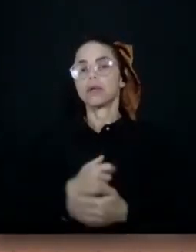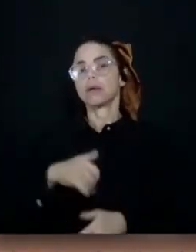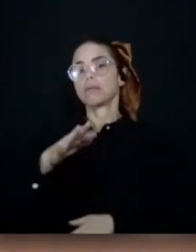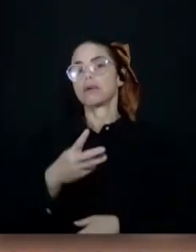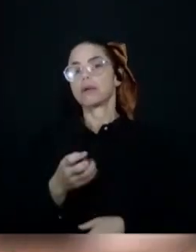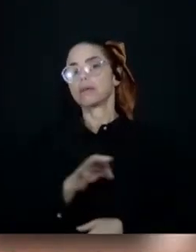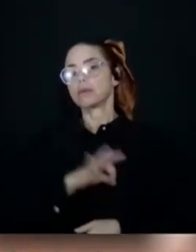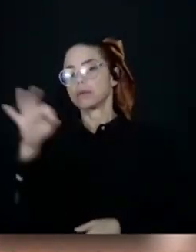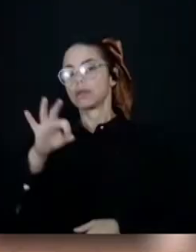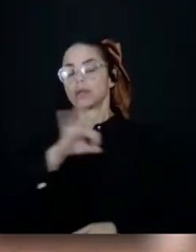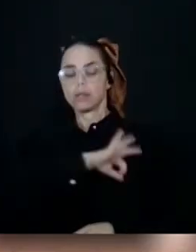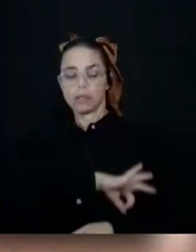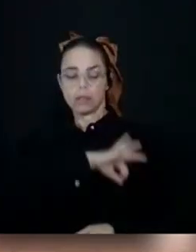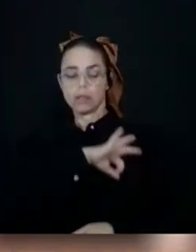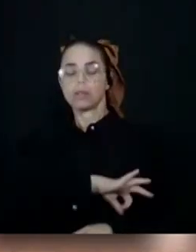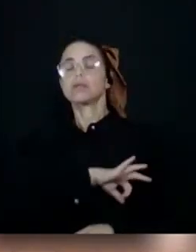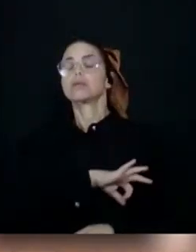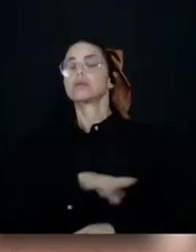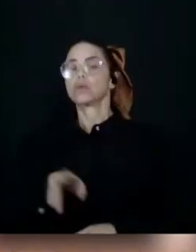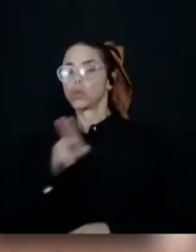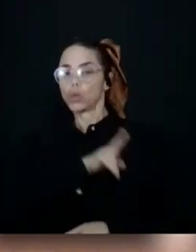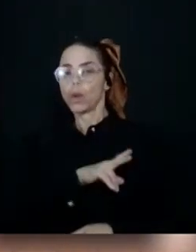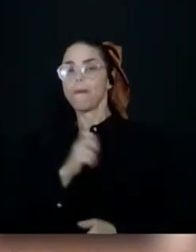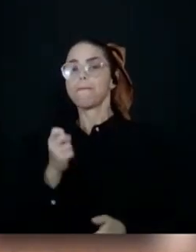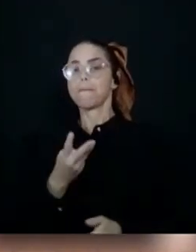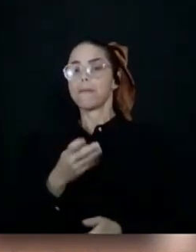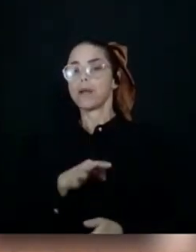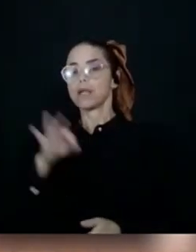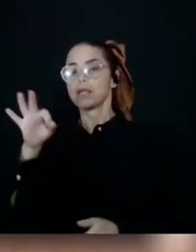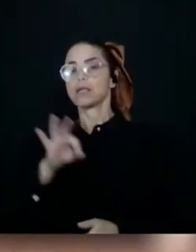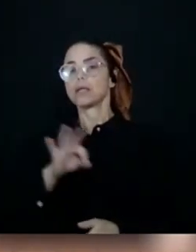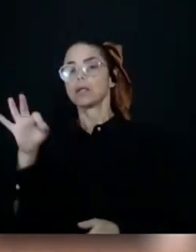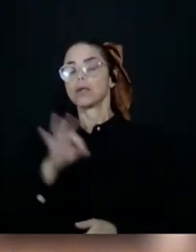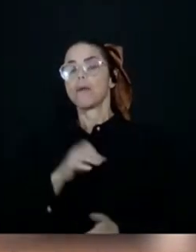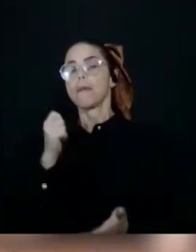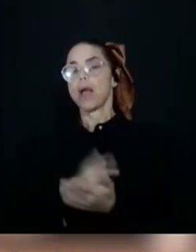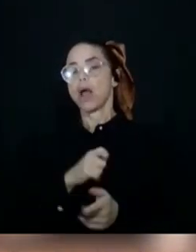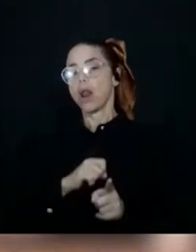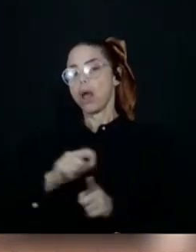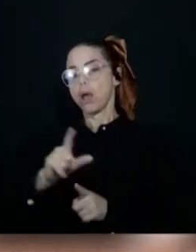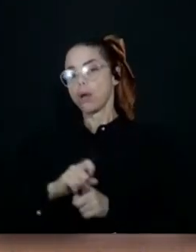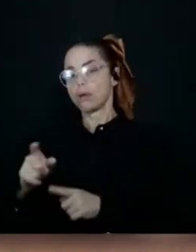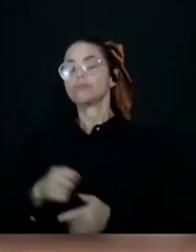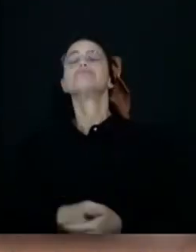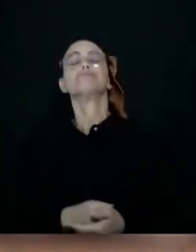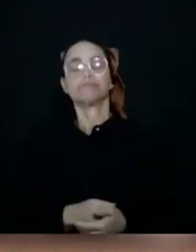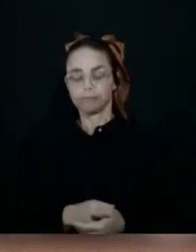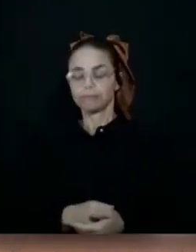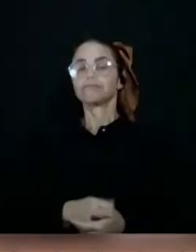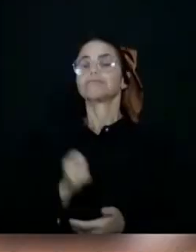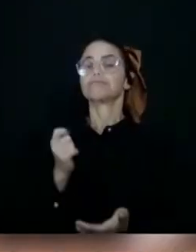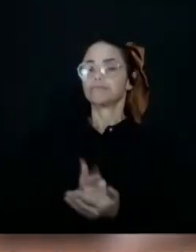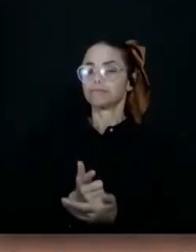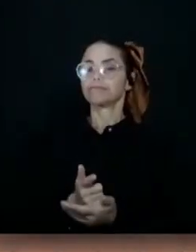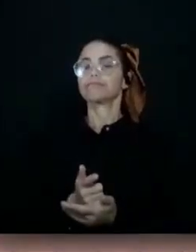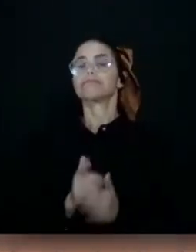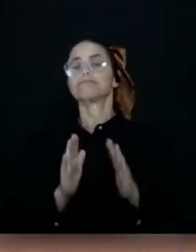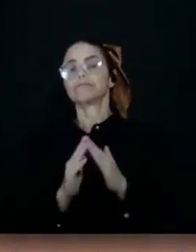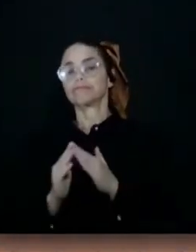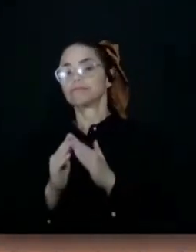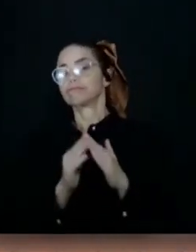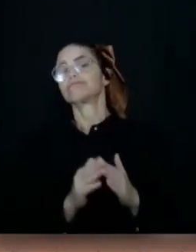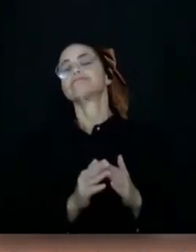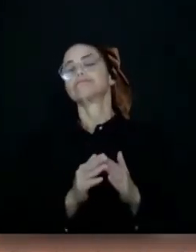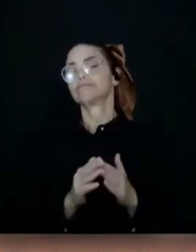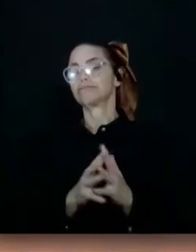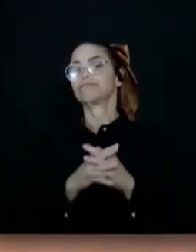sua renda, quem usa mais do que 30% da sua renda, pagando aluguel, tendo gasto com a sua moradia, está numa situação